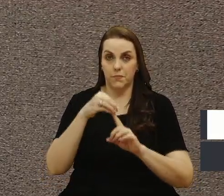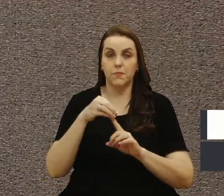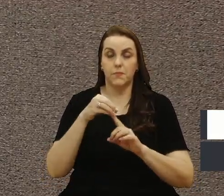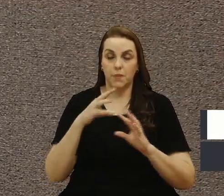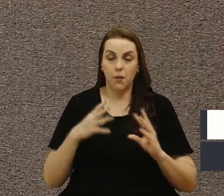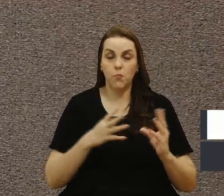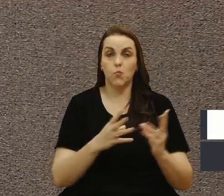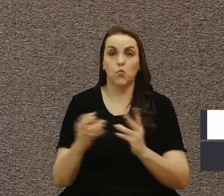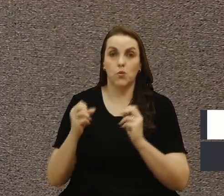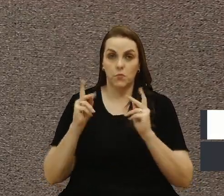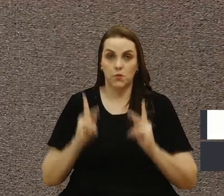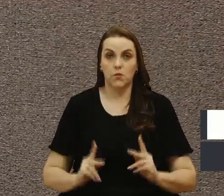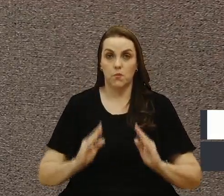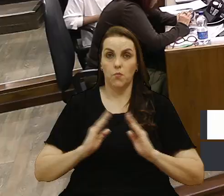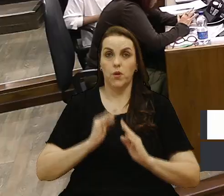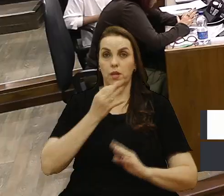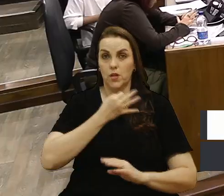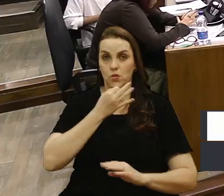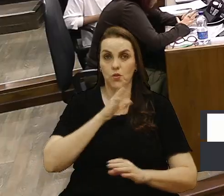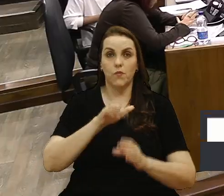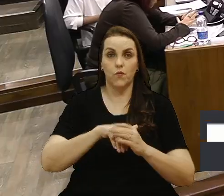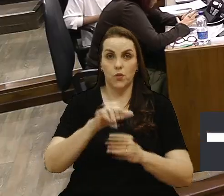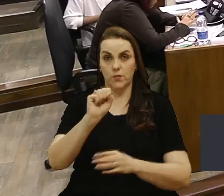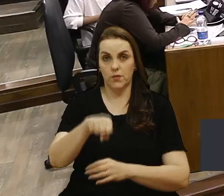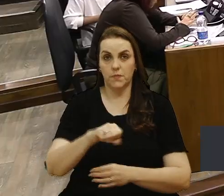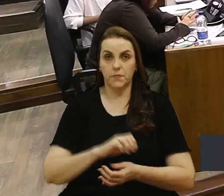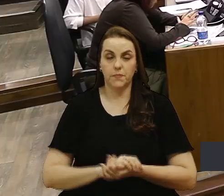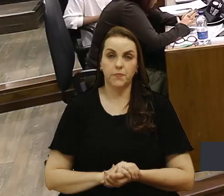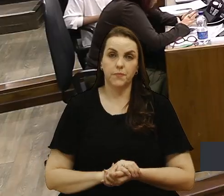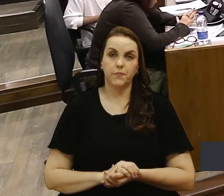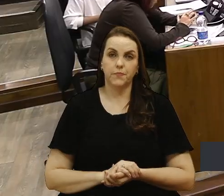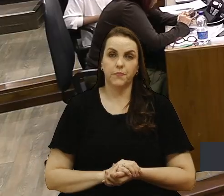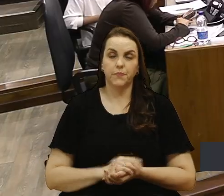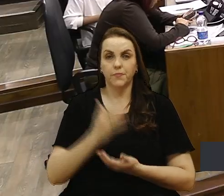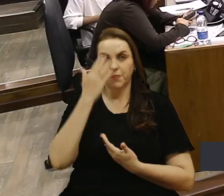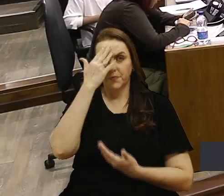moradores de Caxias. Meu voto é favorável. Obrigado, vereadora Marisol Santos. Próximo